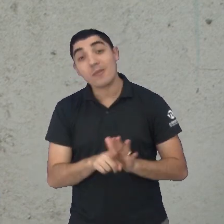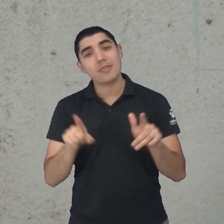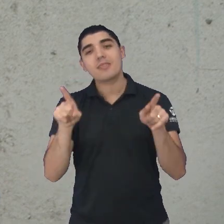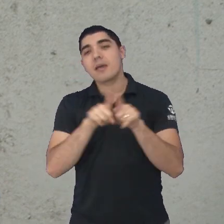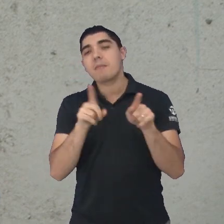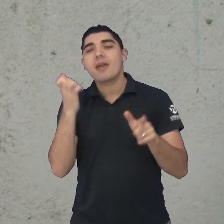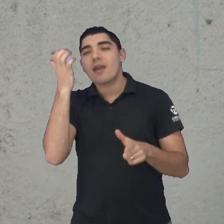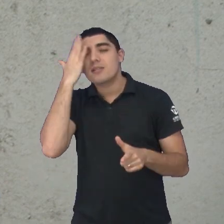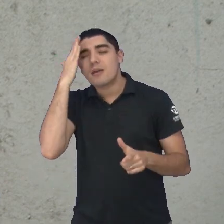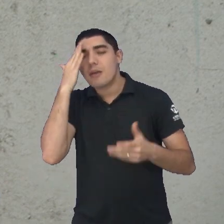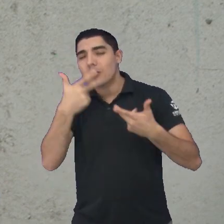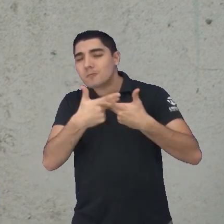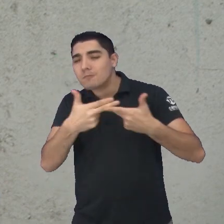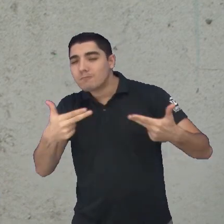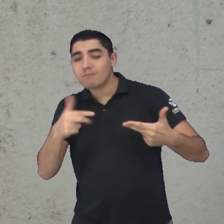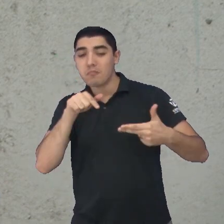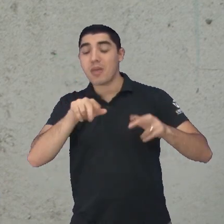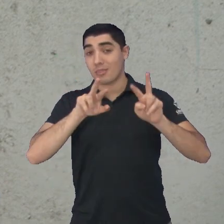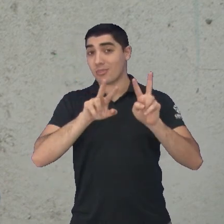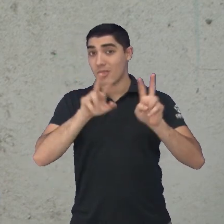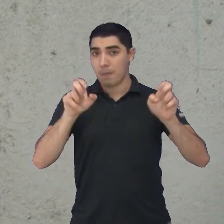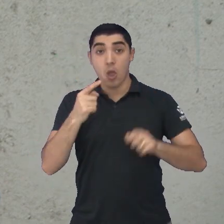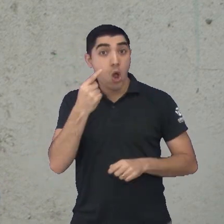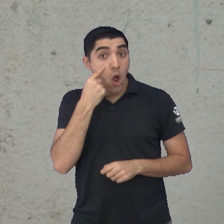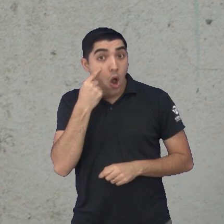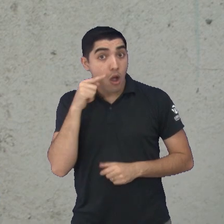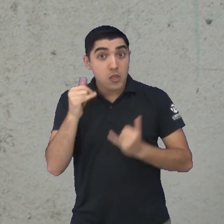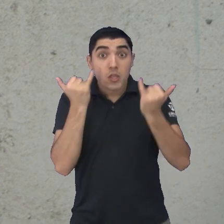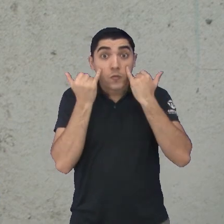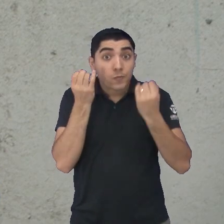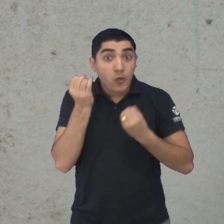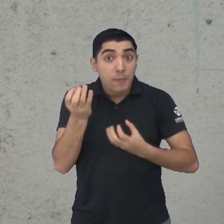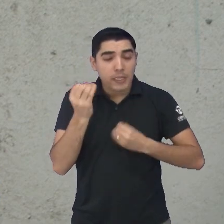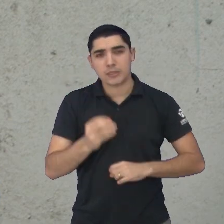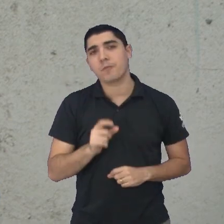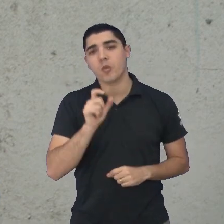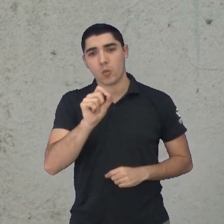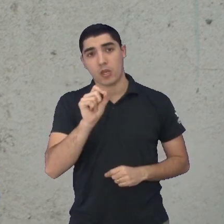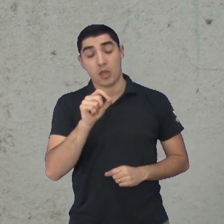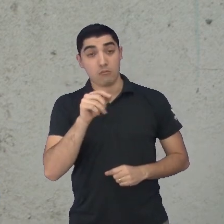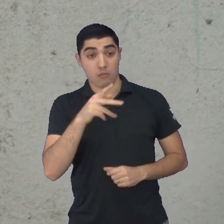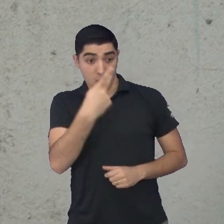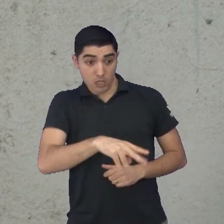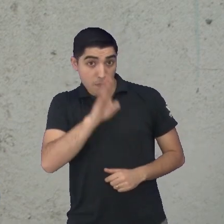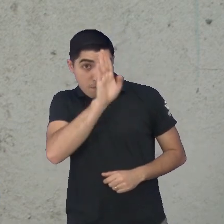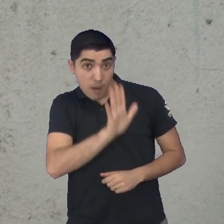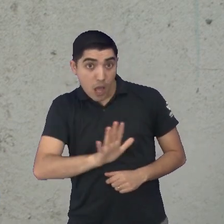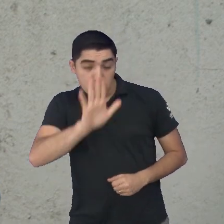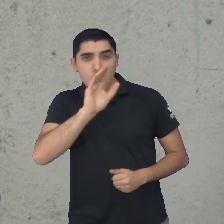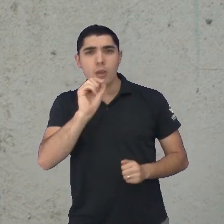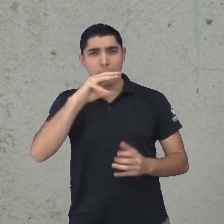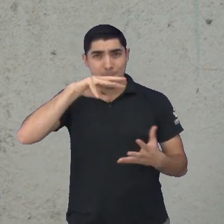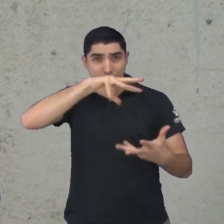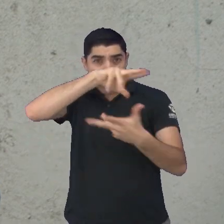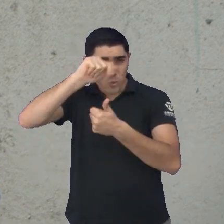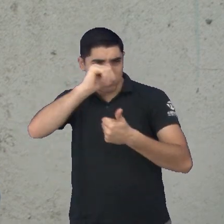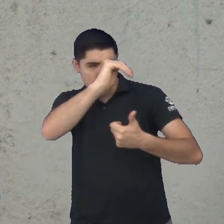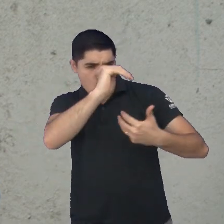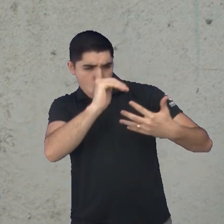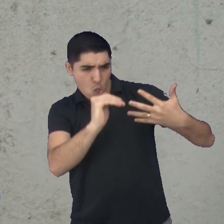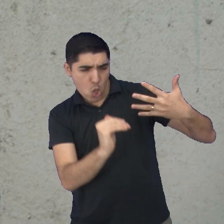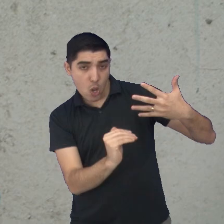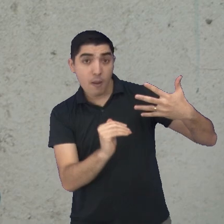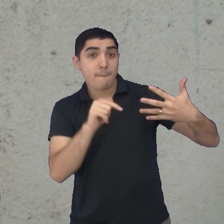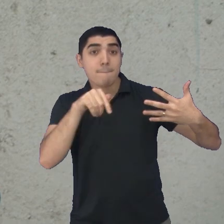de churrasco, né? Sim. Lembrando, olha esse dado, Márcio, lembrando que falando de um mercado em que o Brasil é o terceiro no ranking dos